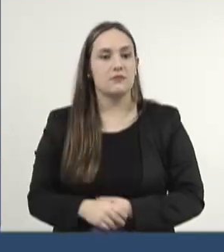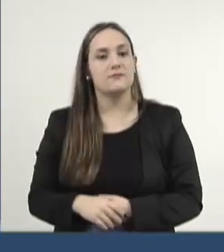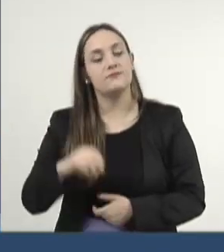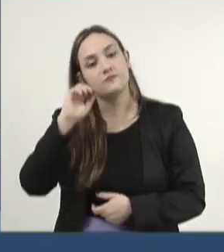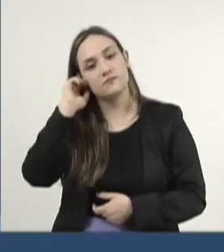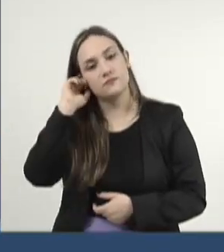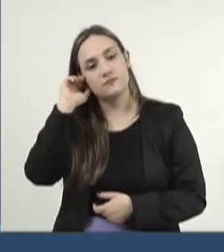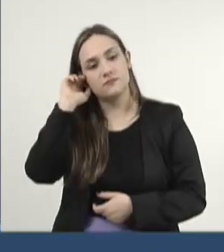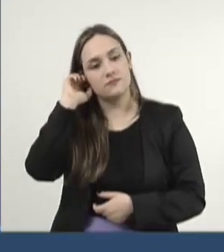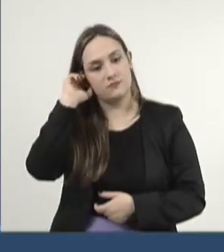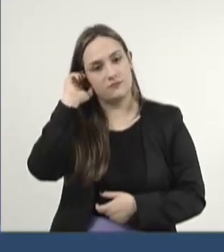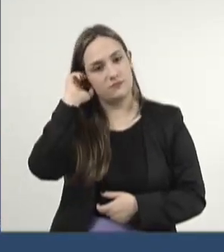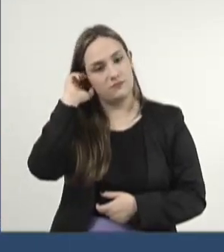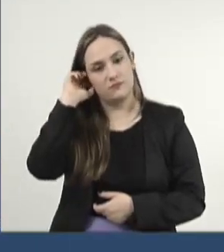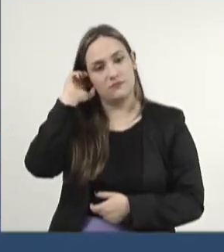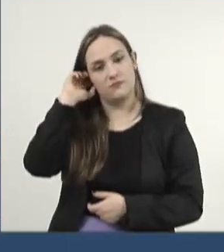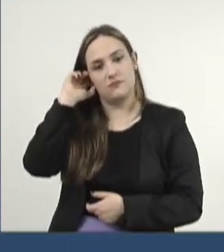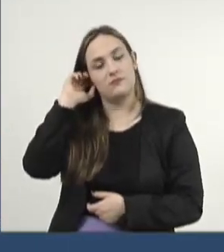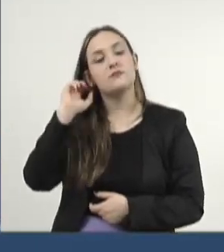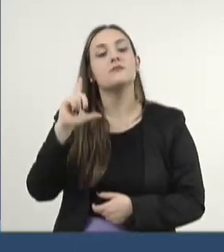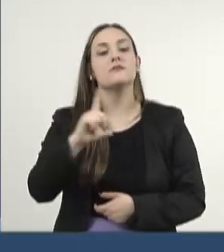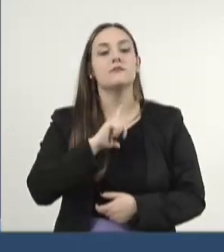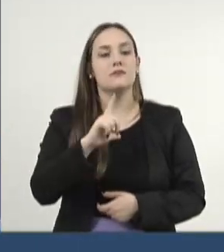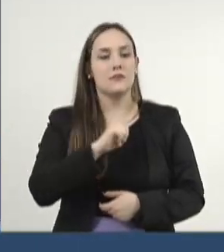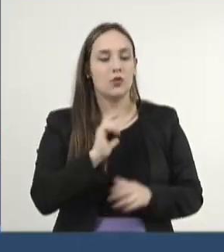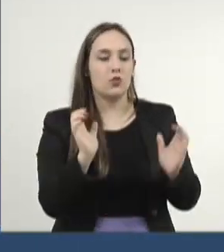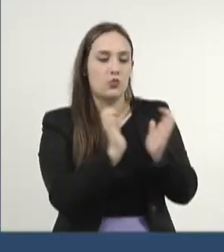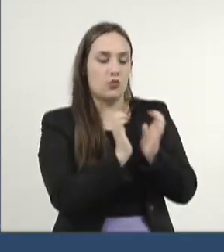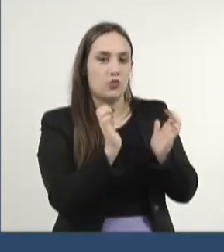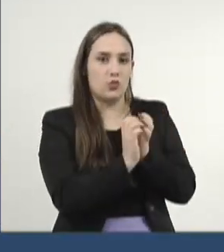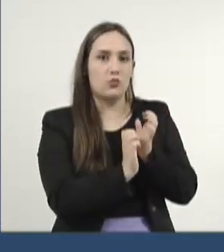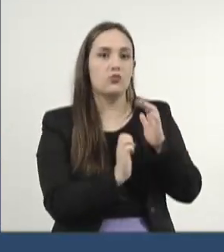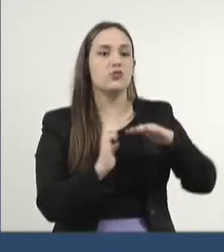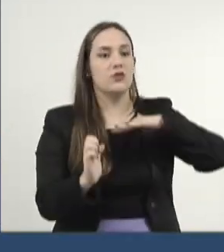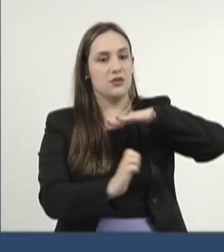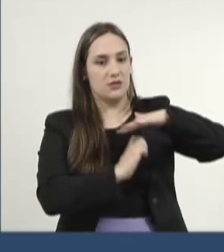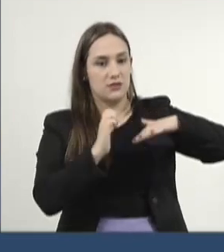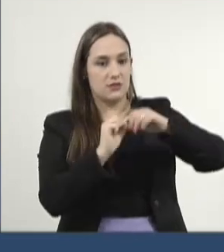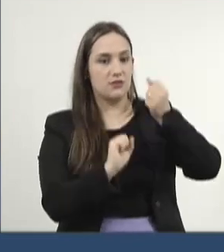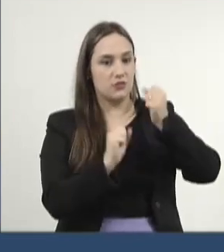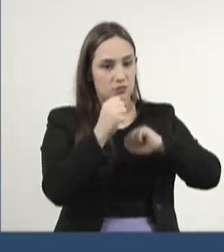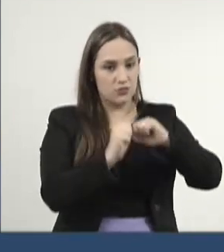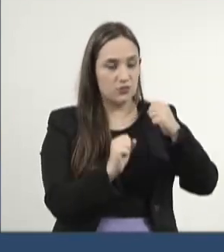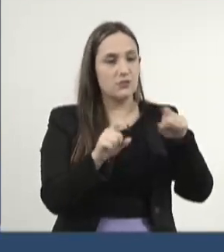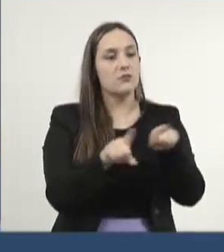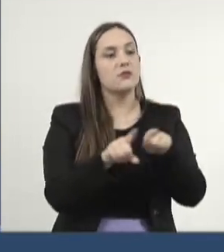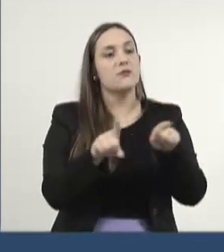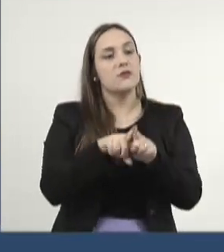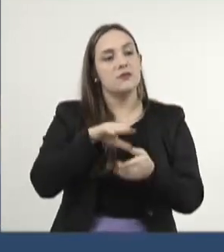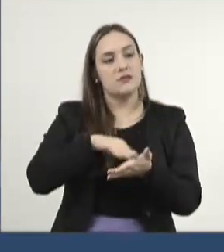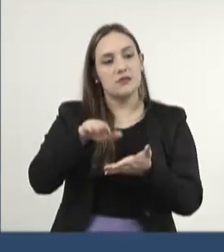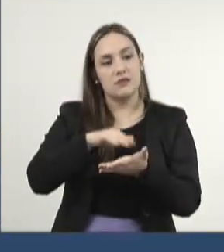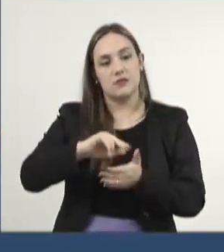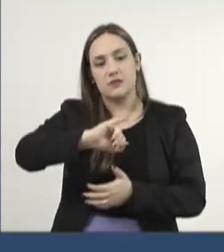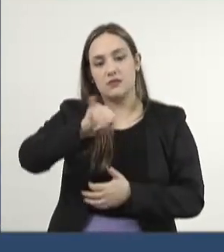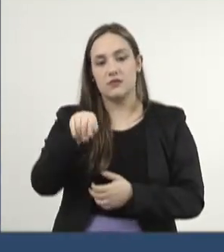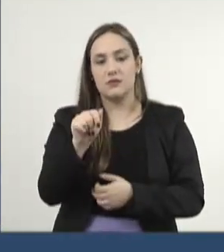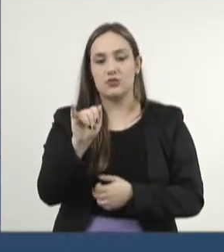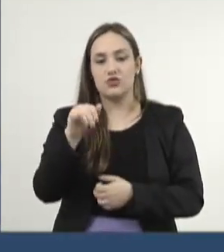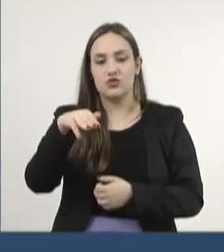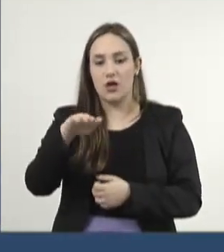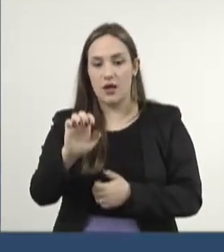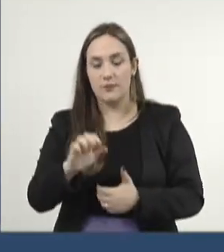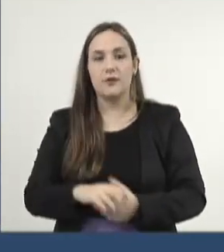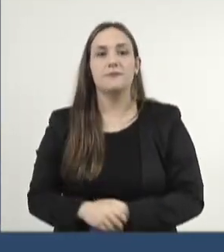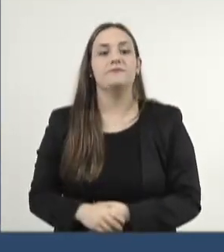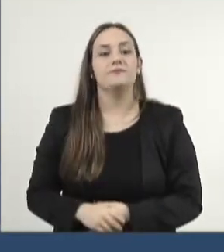com a participação da Federação das Indústrias, com a participação do secretário Jaime Verhoek, do